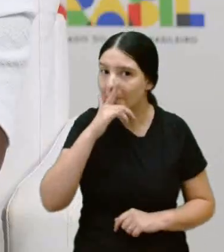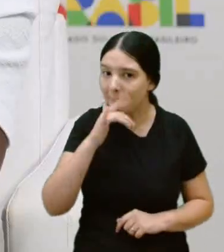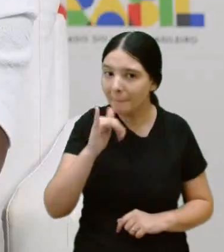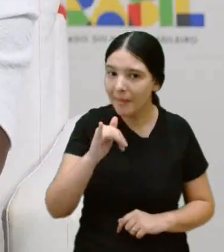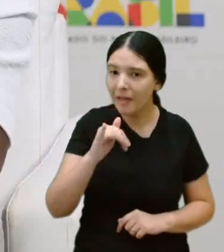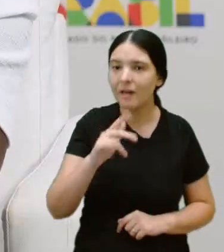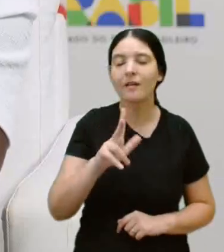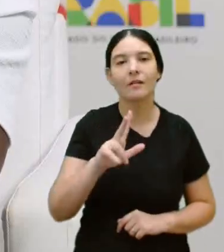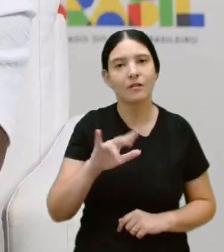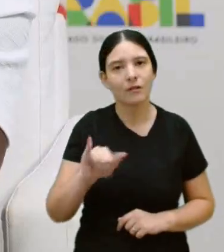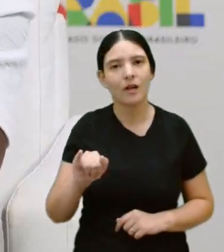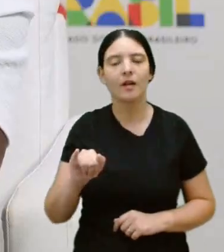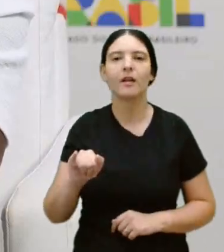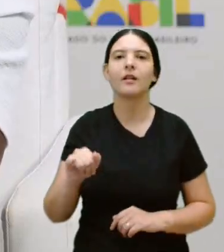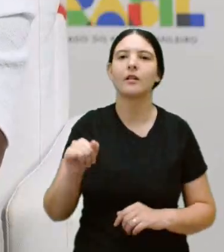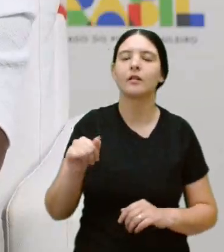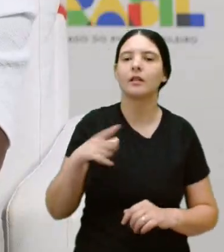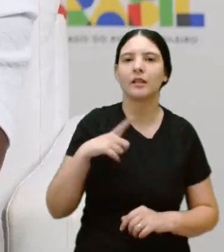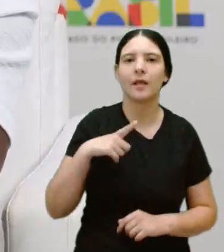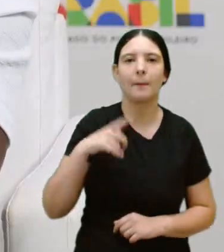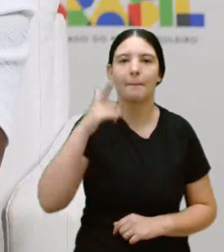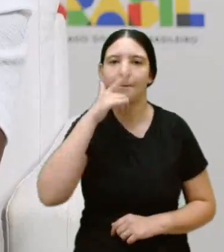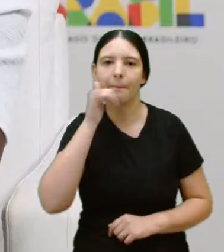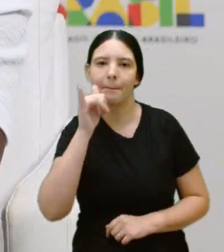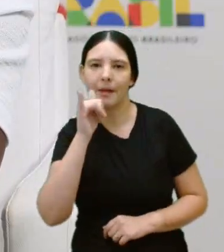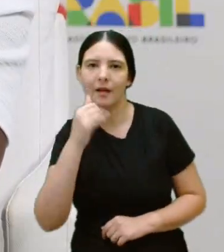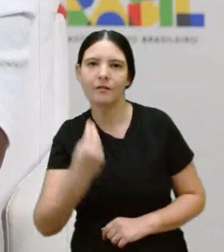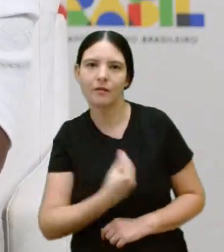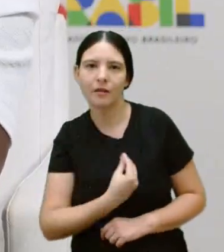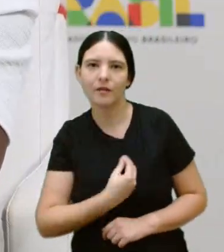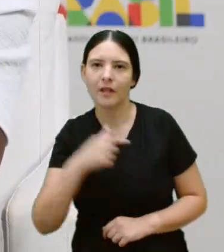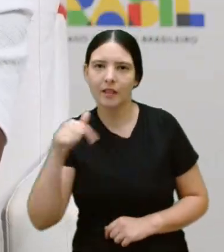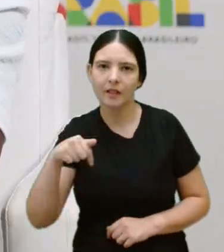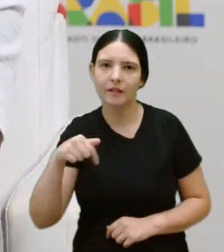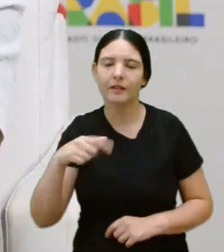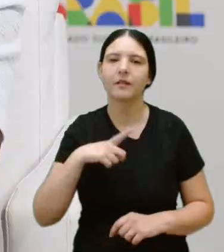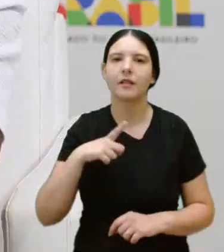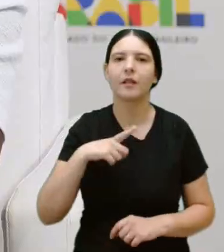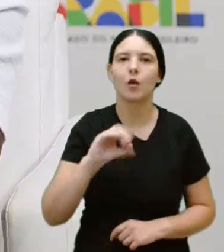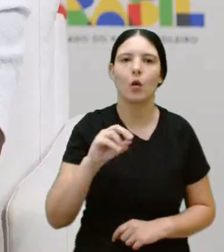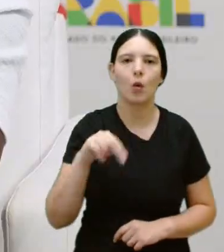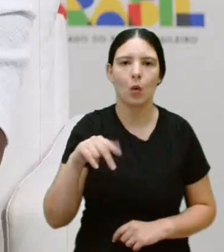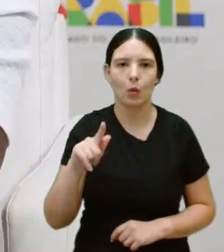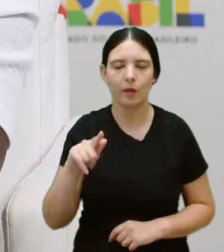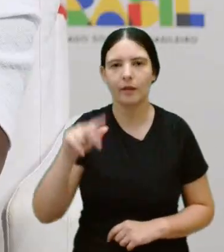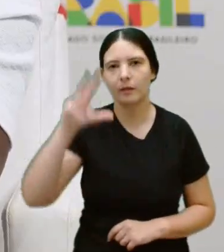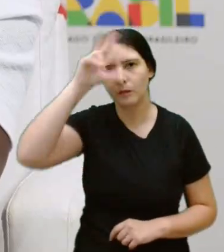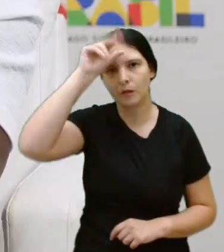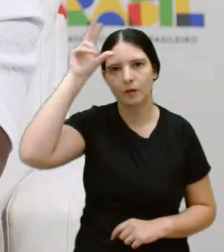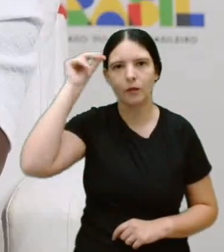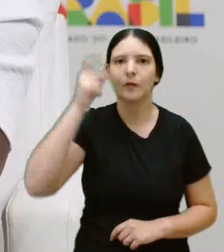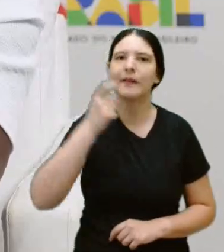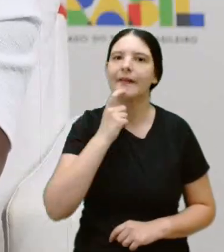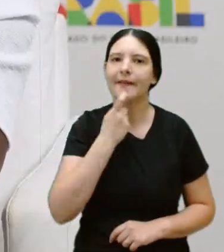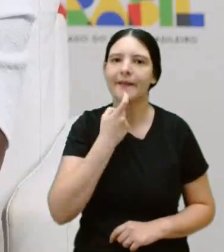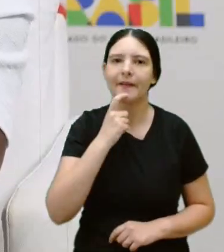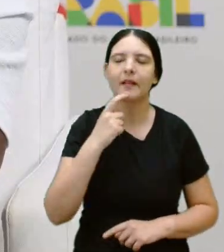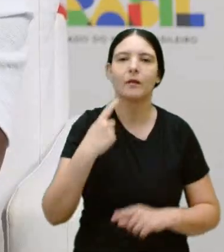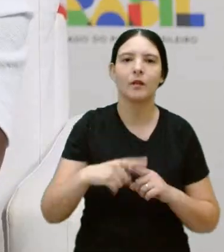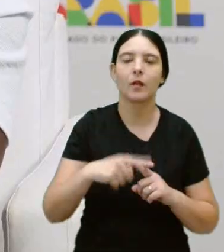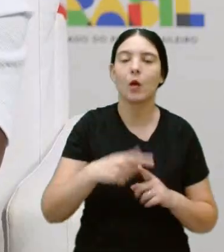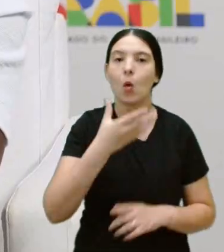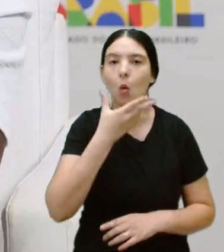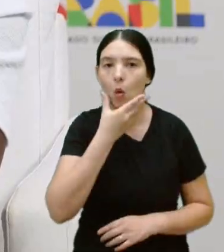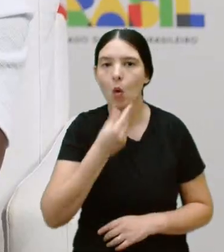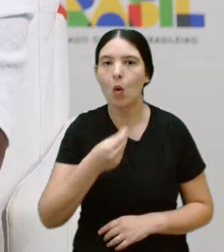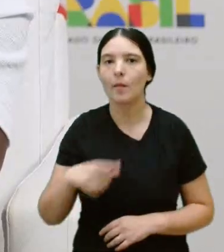programa chamado Papai Tá Aqui, que é uma ONG, Prefeitura de Campinas, e os homens, no pré-natal